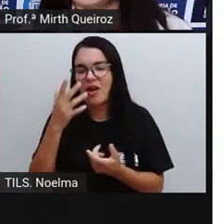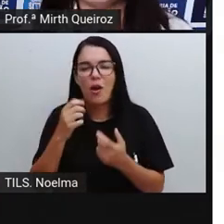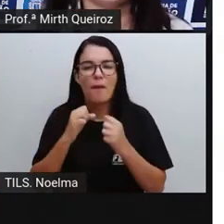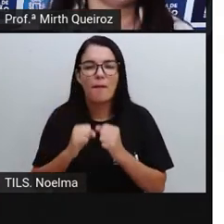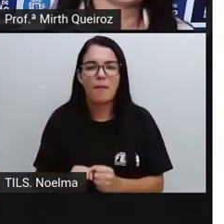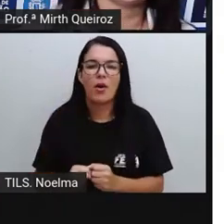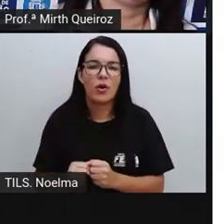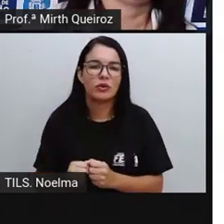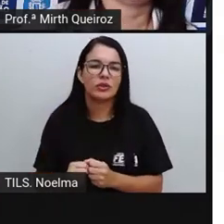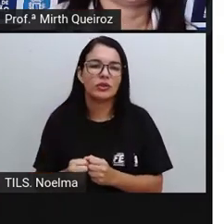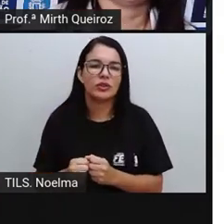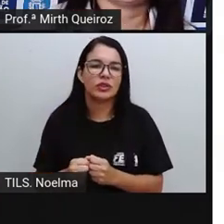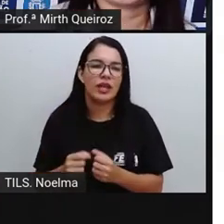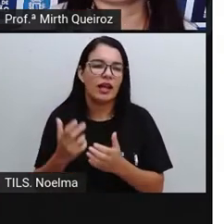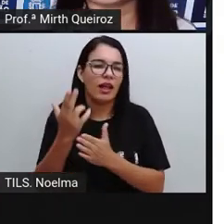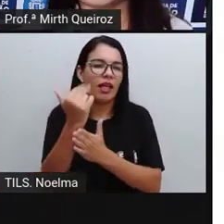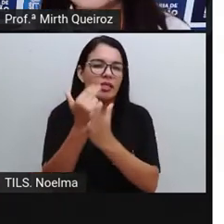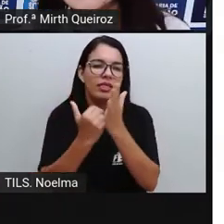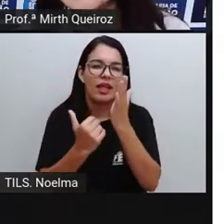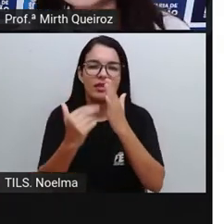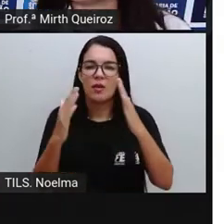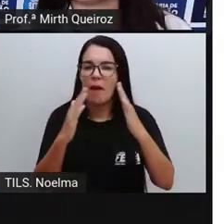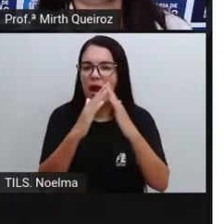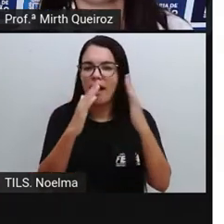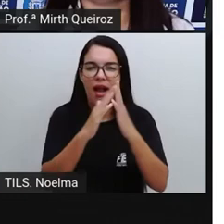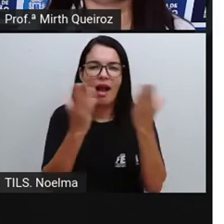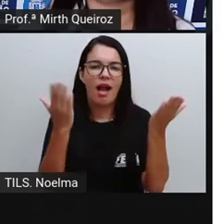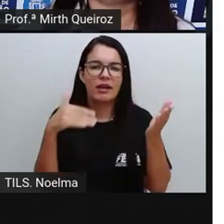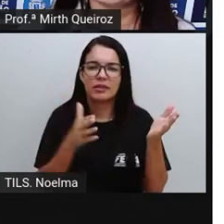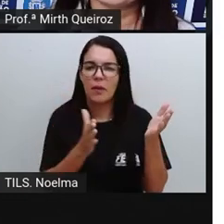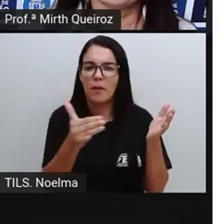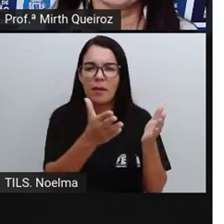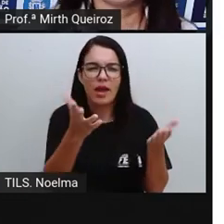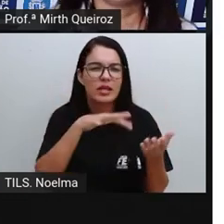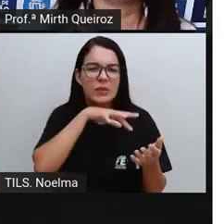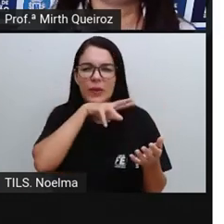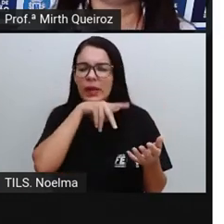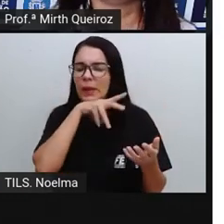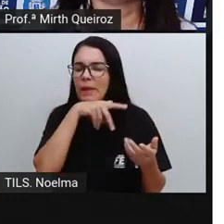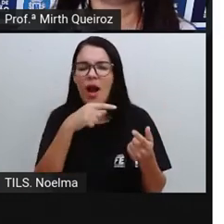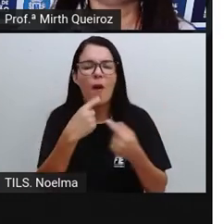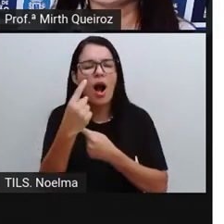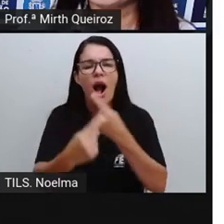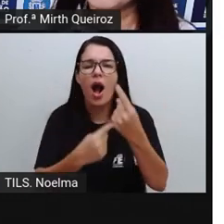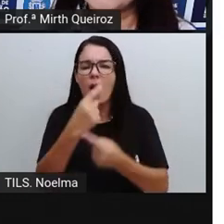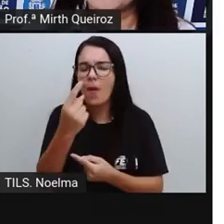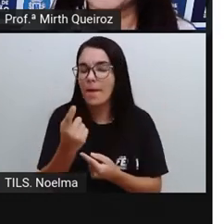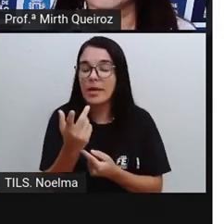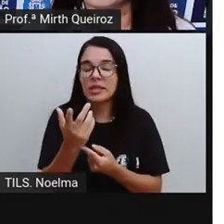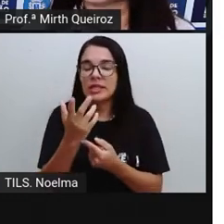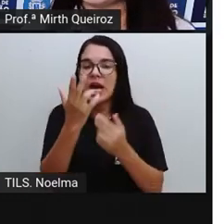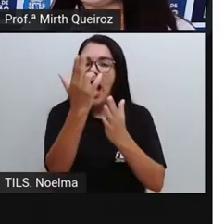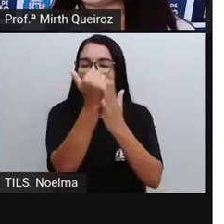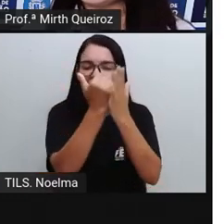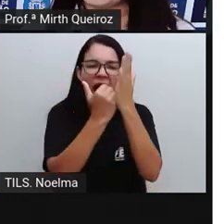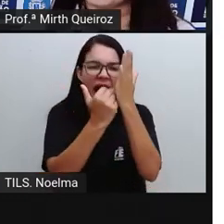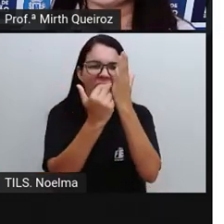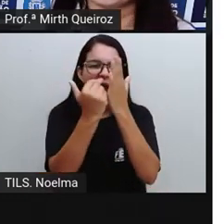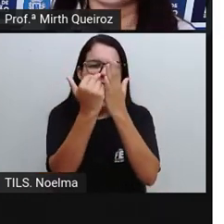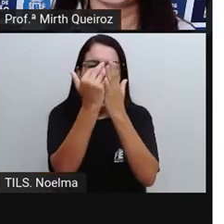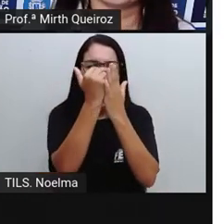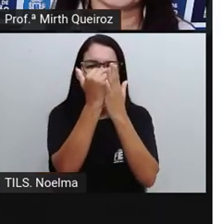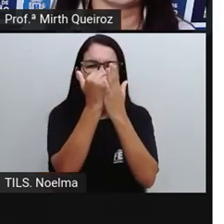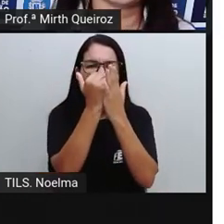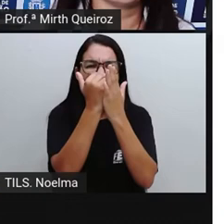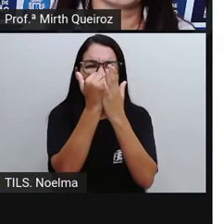uma nuvem, pode desenhar uma casa, podem desenhar algumas figuras mais simples ou até mesmo uma própria